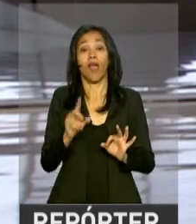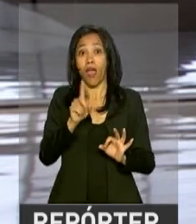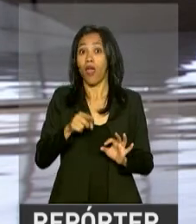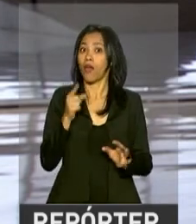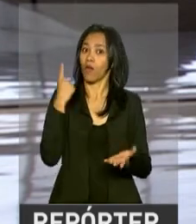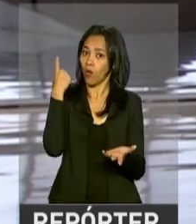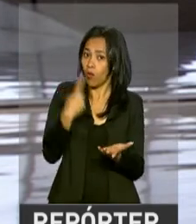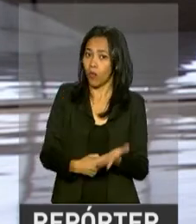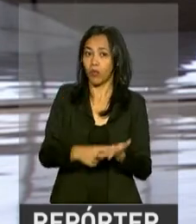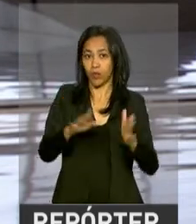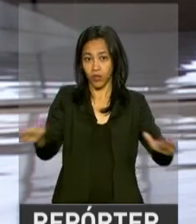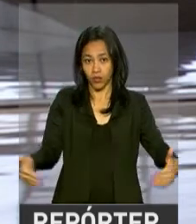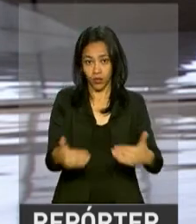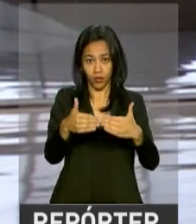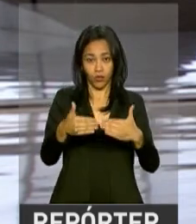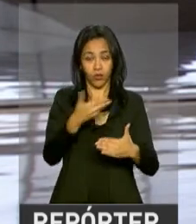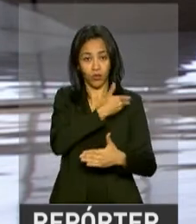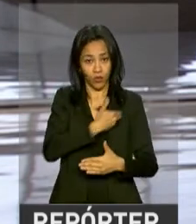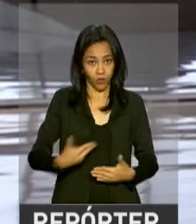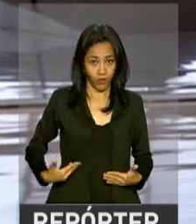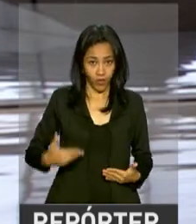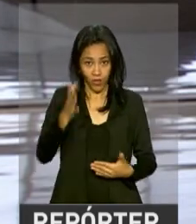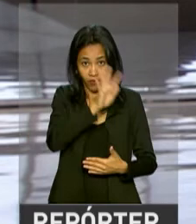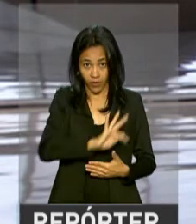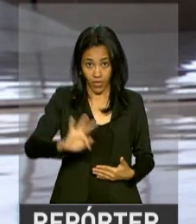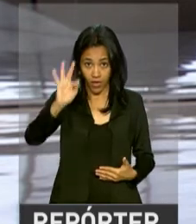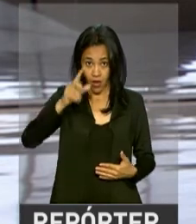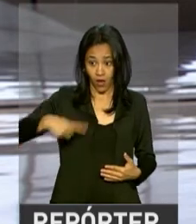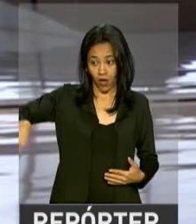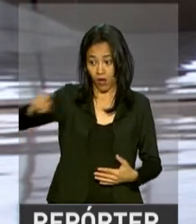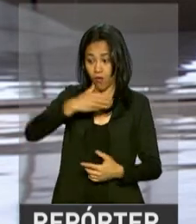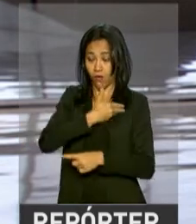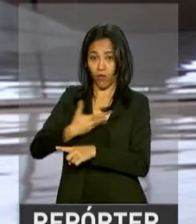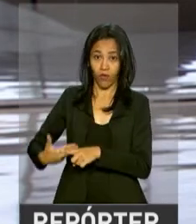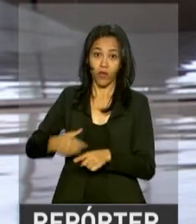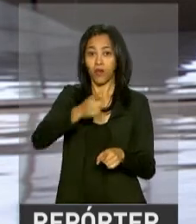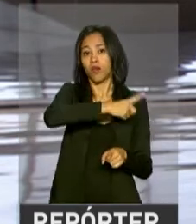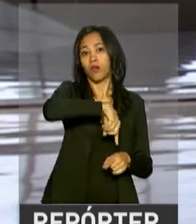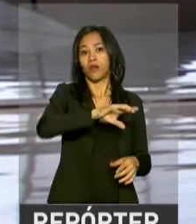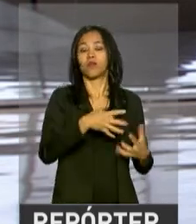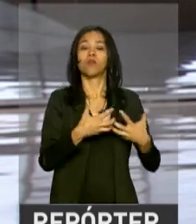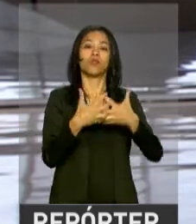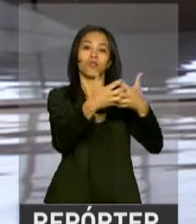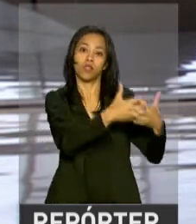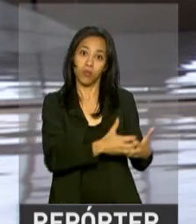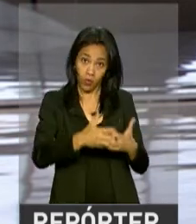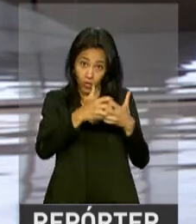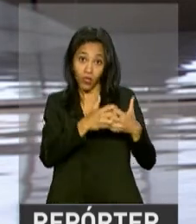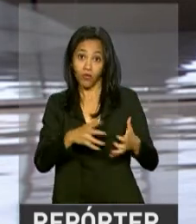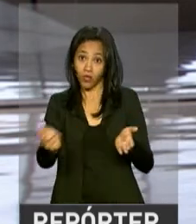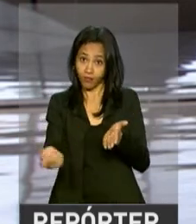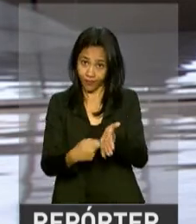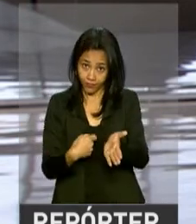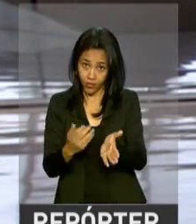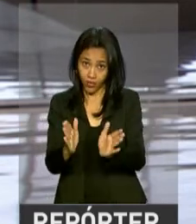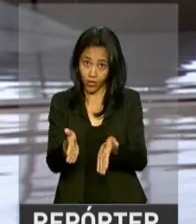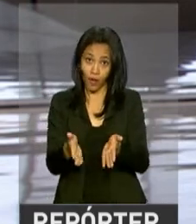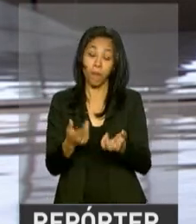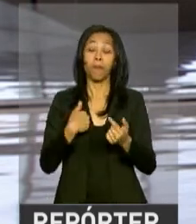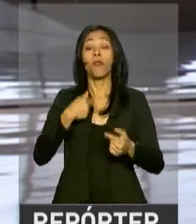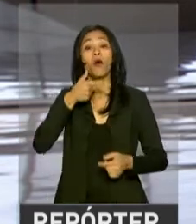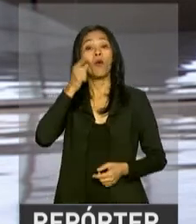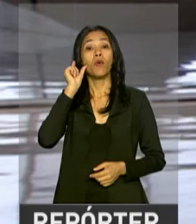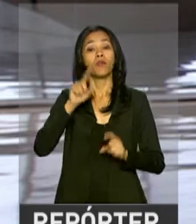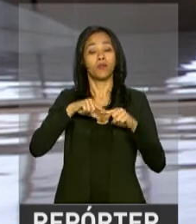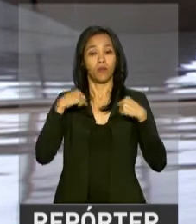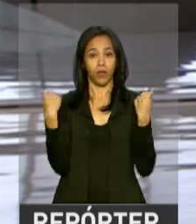do governo federal em entre o governo federal ea categoria dos caminhoneiros após uma reunião ontem no palácio